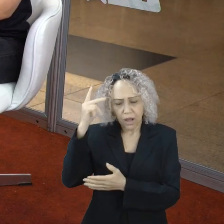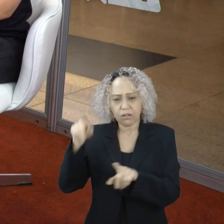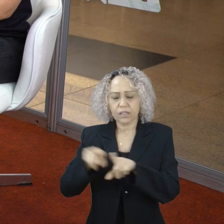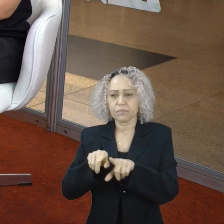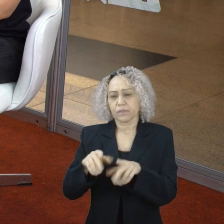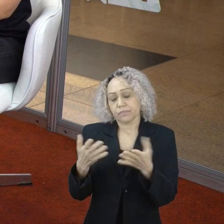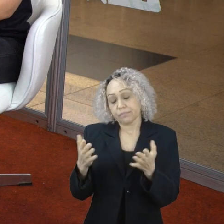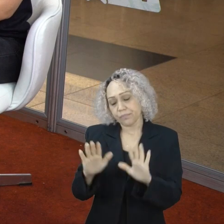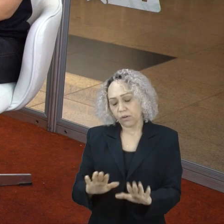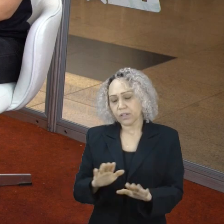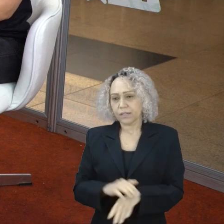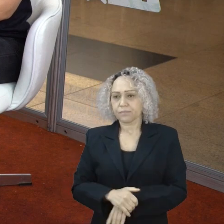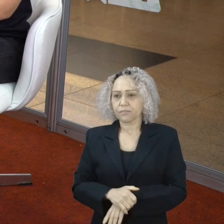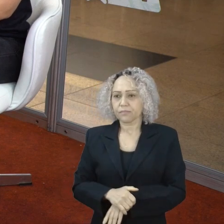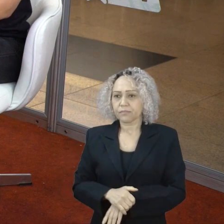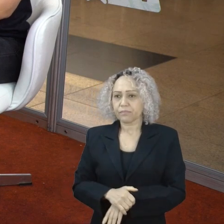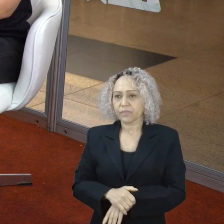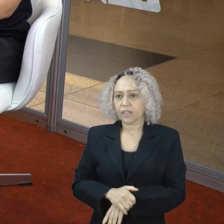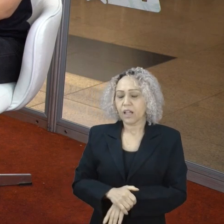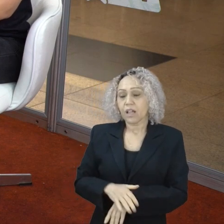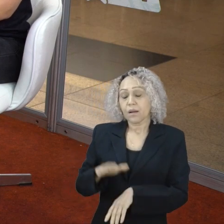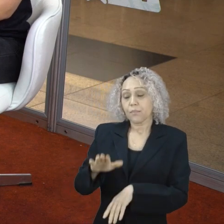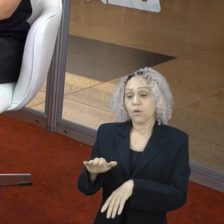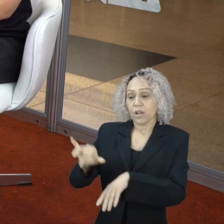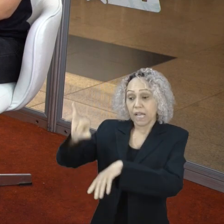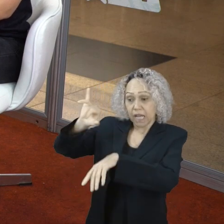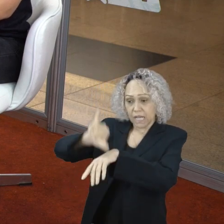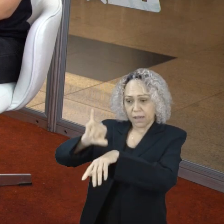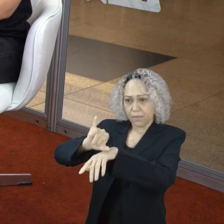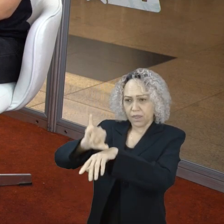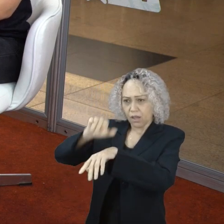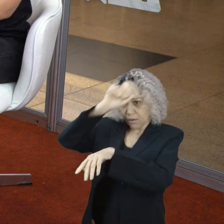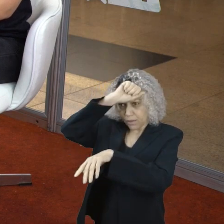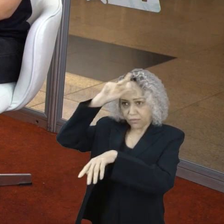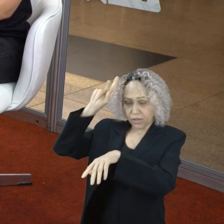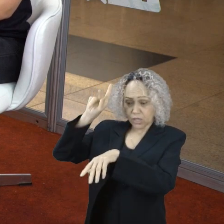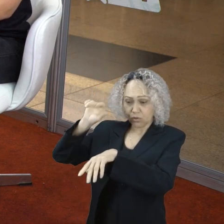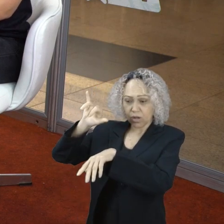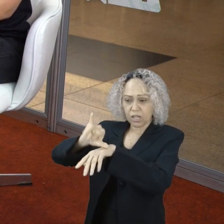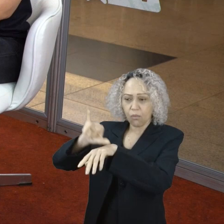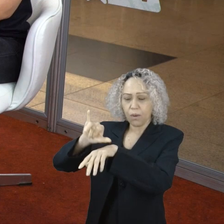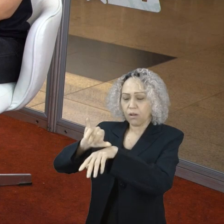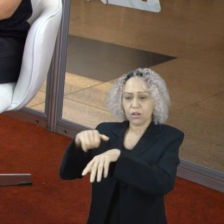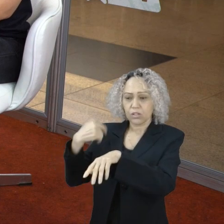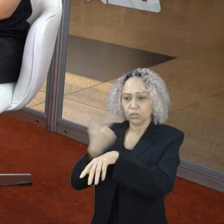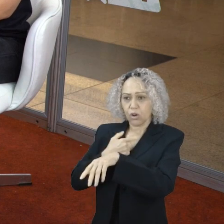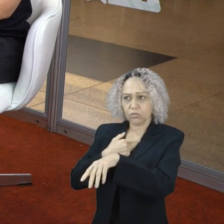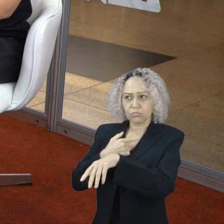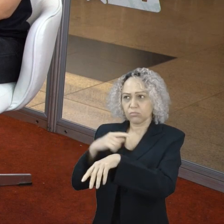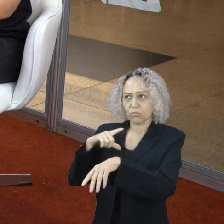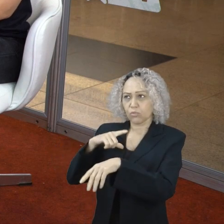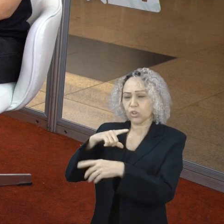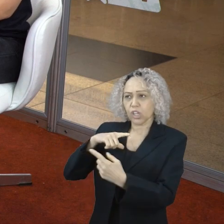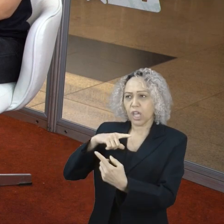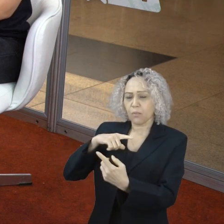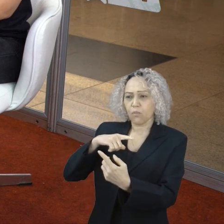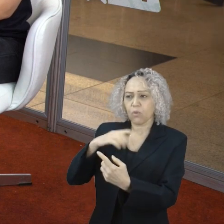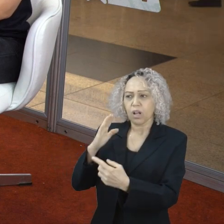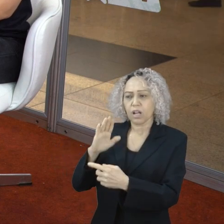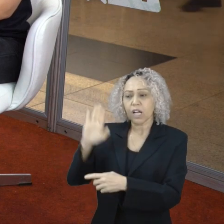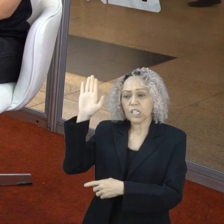ter candidato próprio, nós vamos apoiar o Boulos. E os candidatos, pré-candidatos, estão se posicionando. Nós vamos ter várias